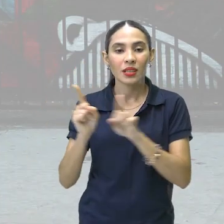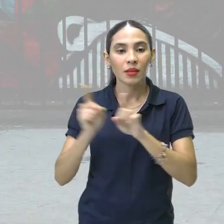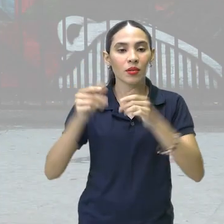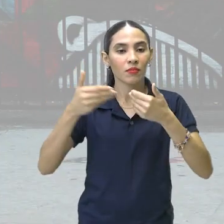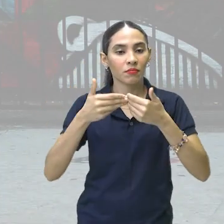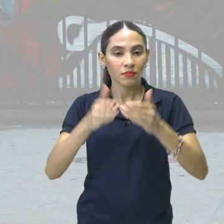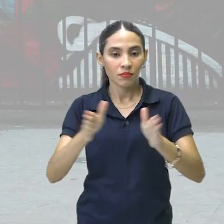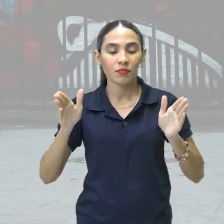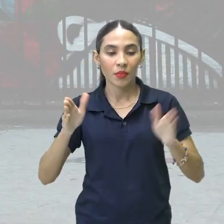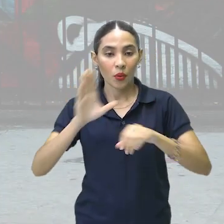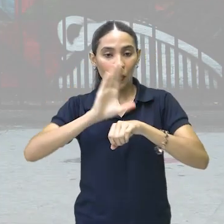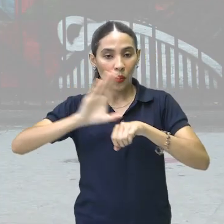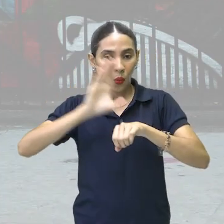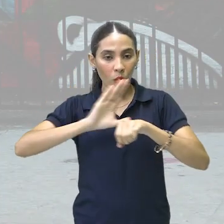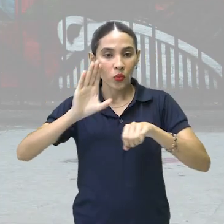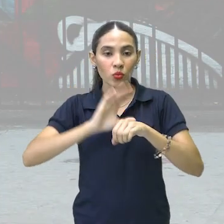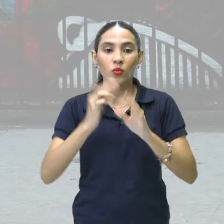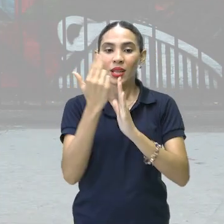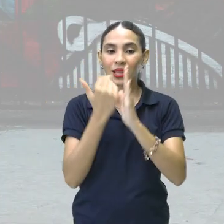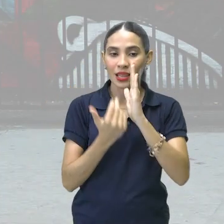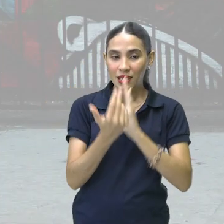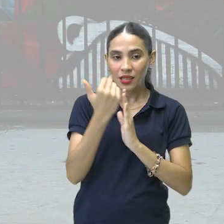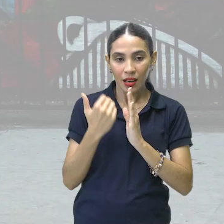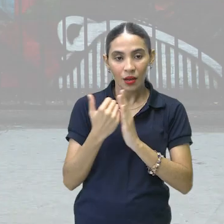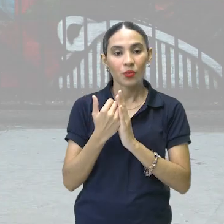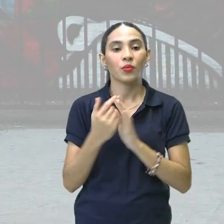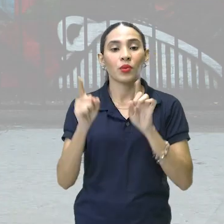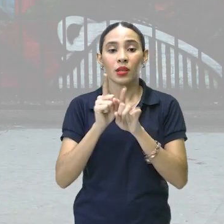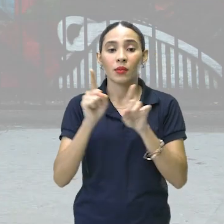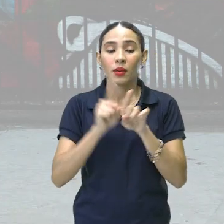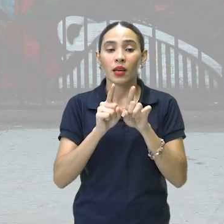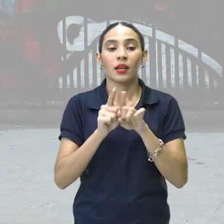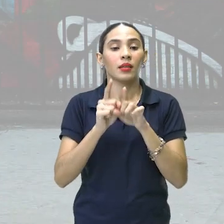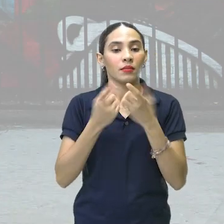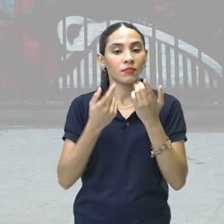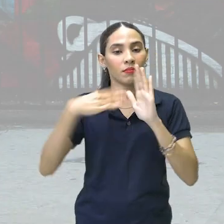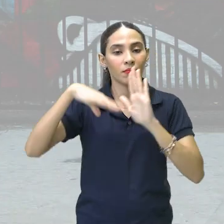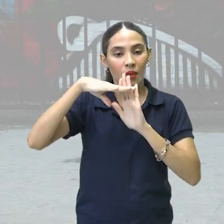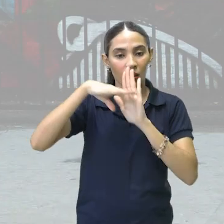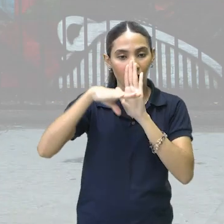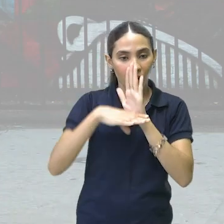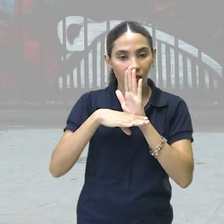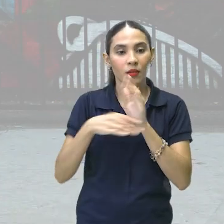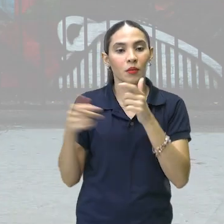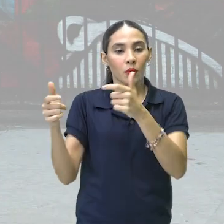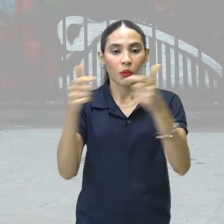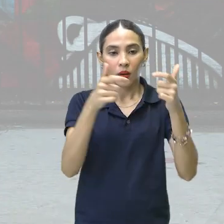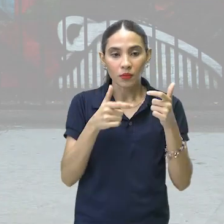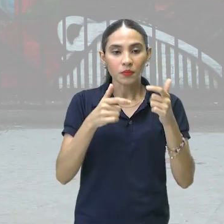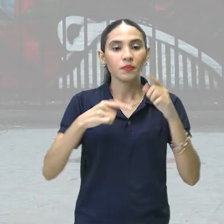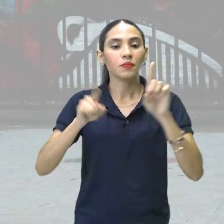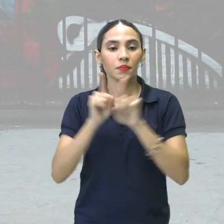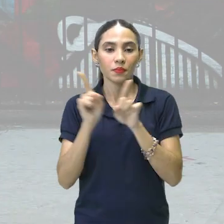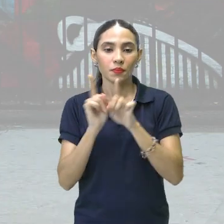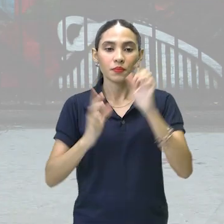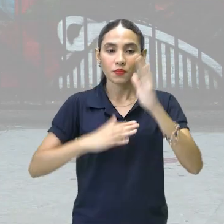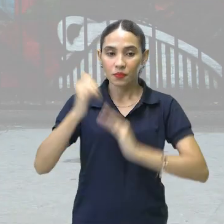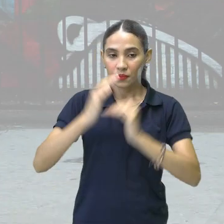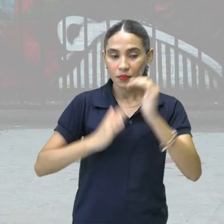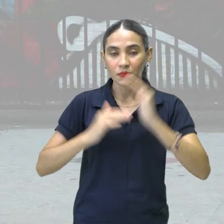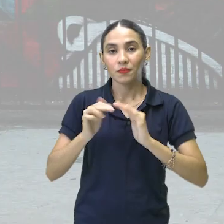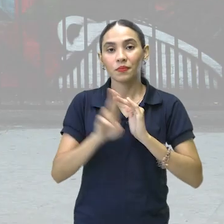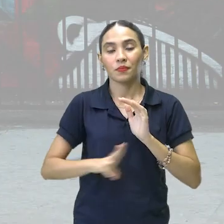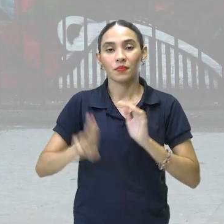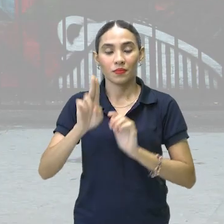abrindo caminhos para cursos de grafite, formação de guias locais e